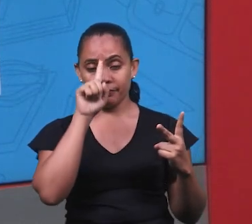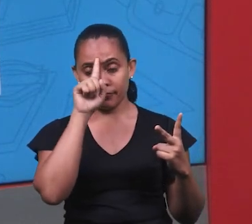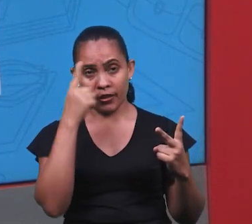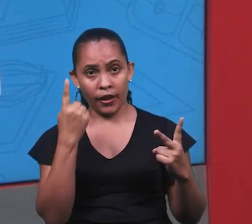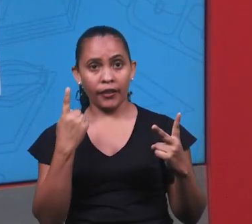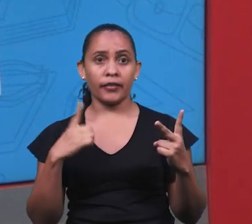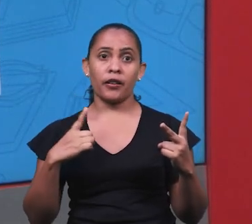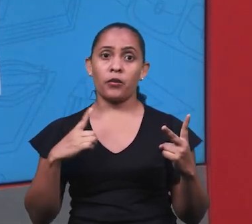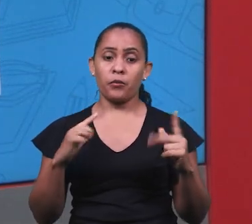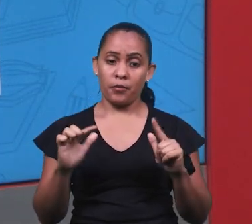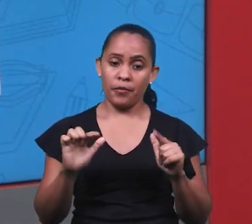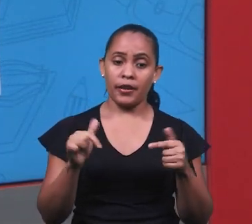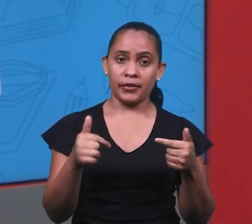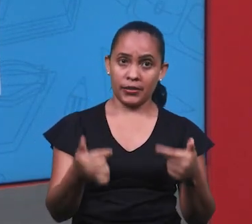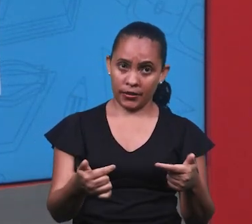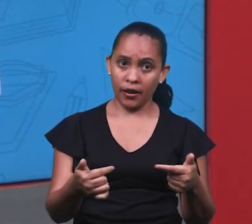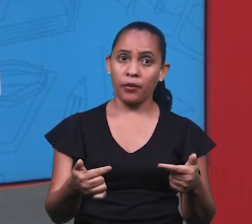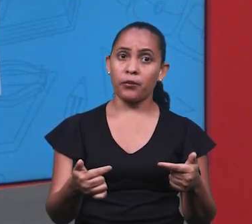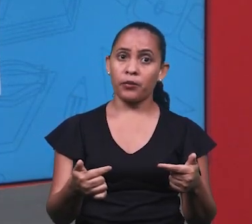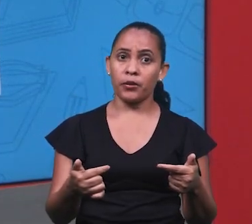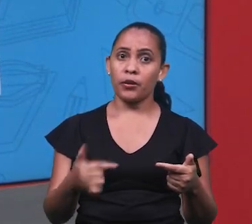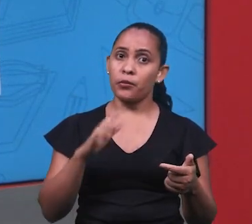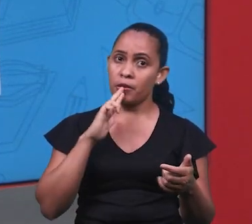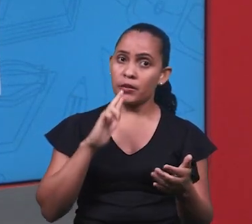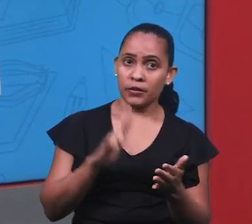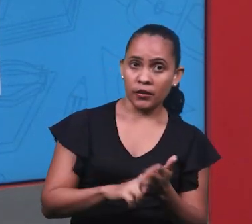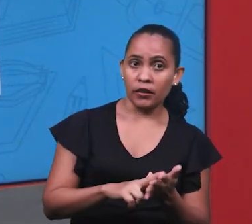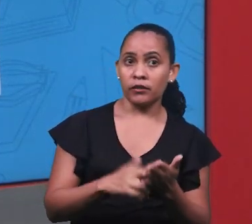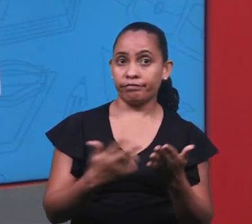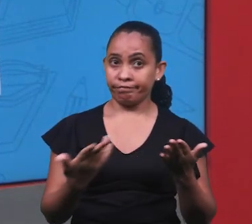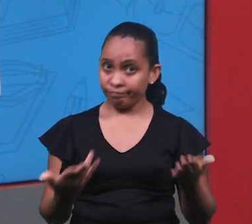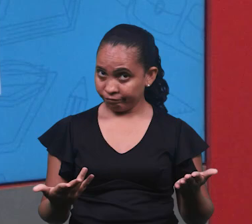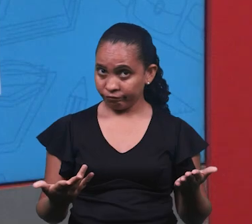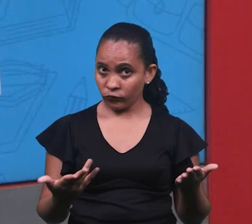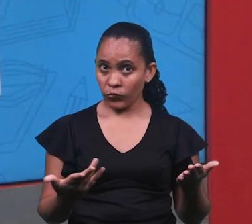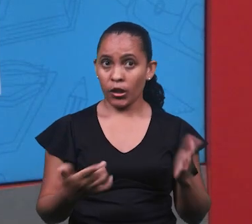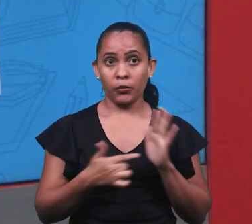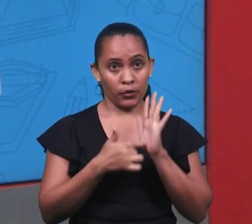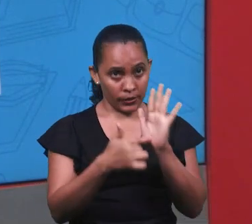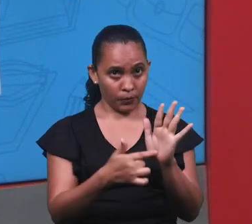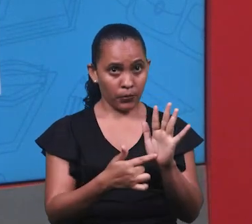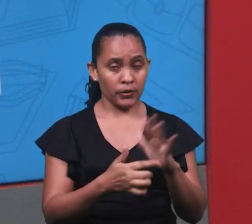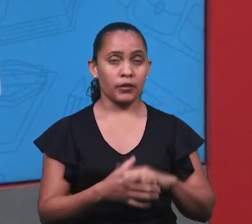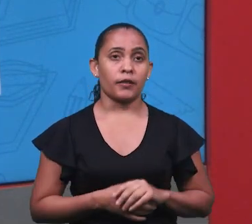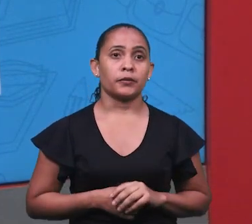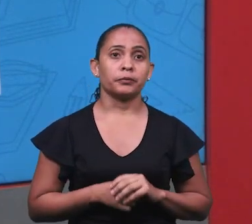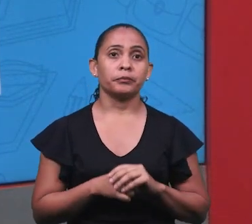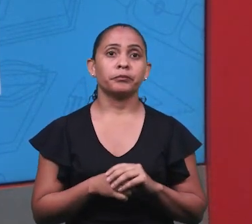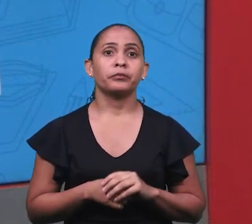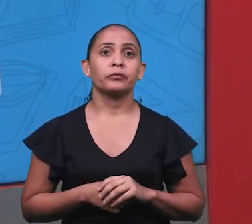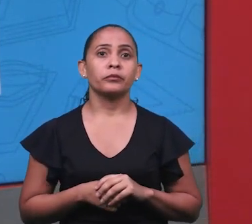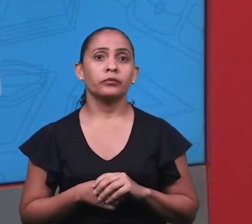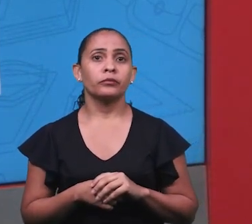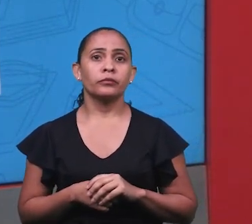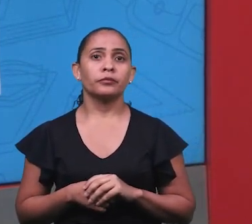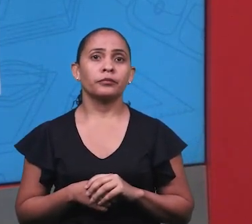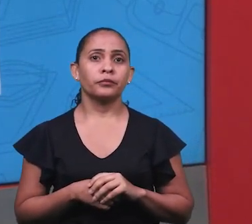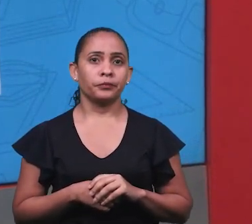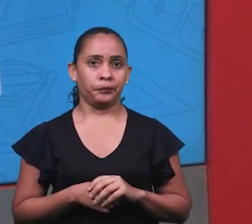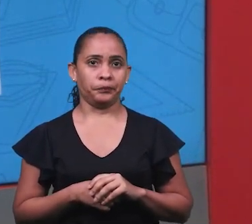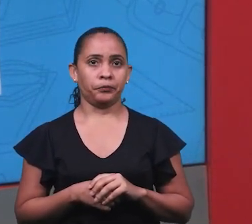de causa e efeito, ou seja, causa e consequência? É um pouco disso que está sendo dito aqui. Progressão adequada